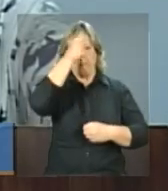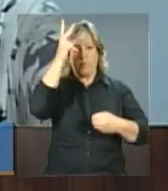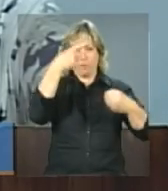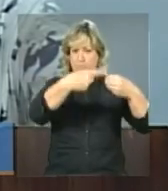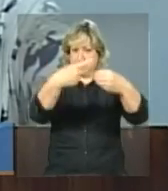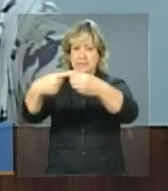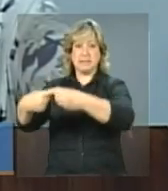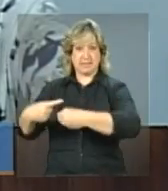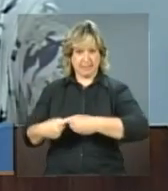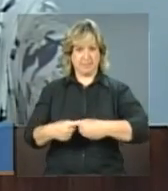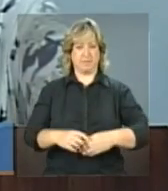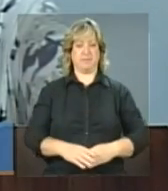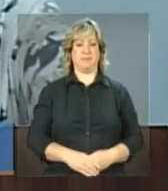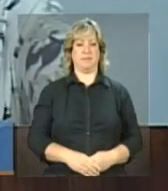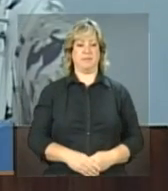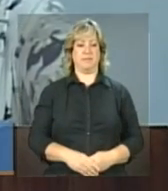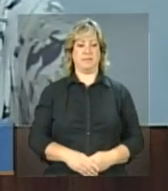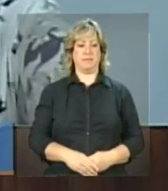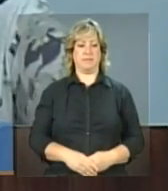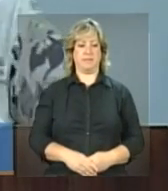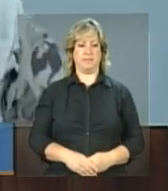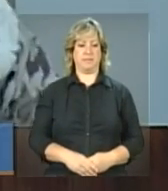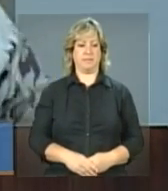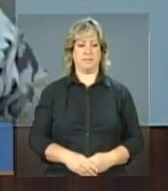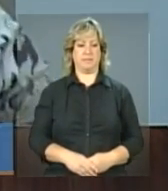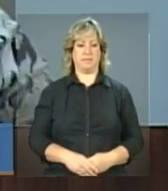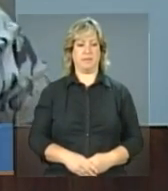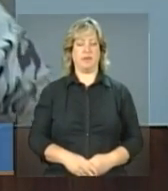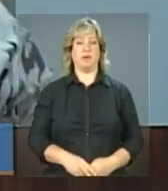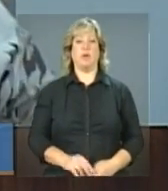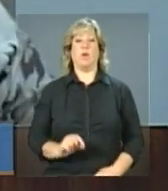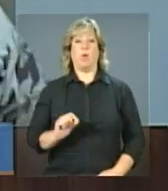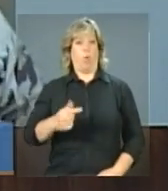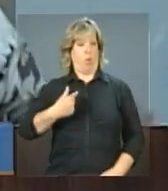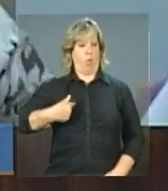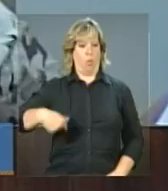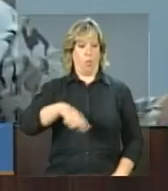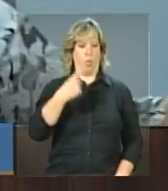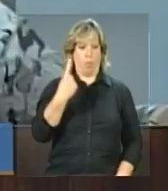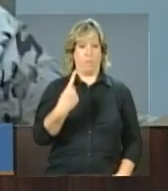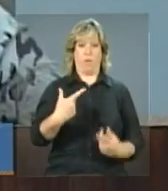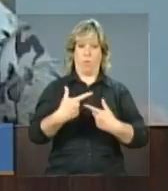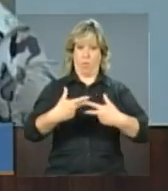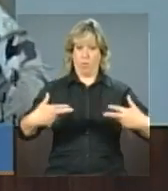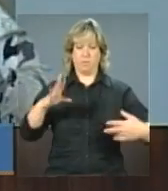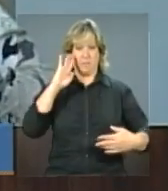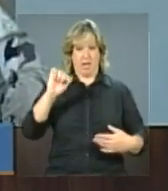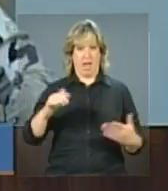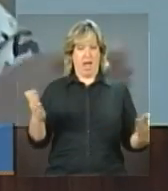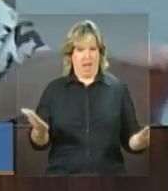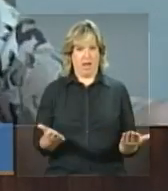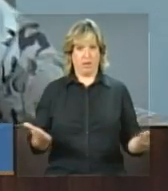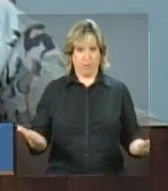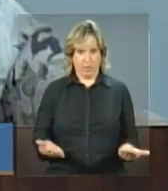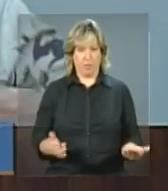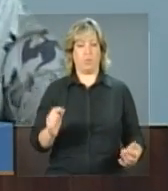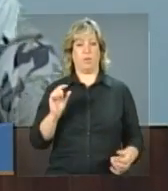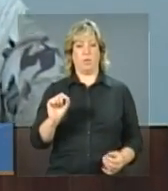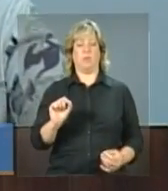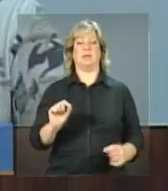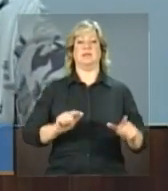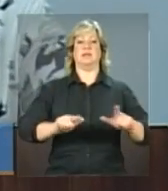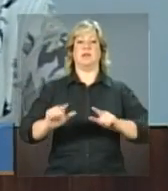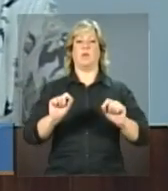municípios. Pode passar. Bom, uma questão, agora trabalhando com a ideia